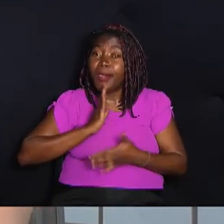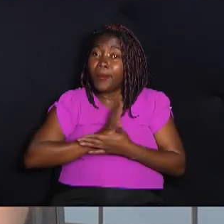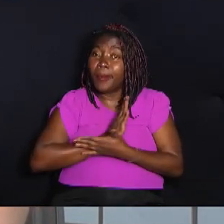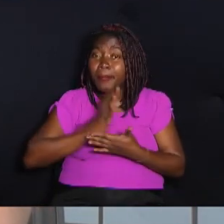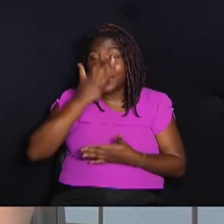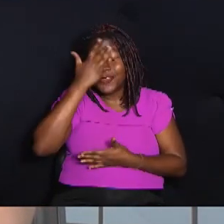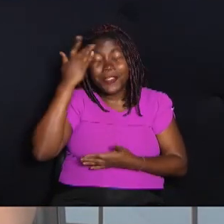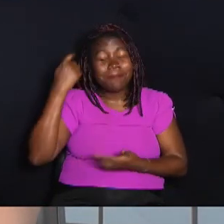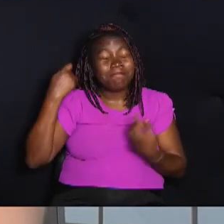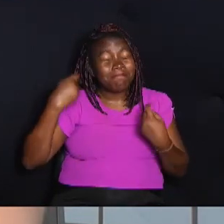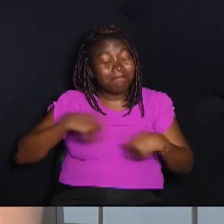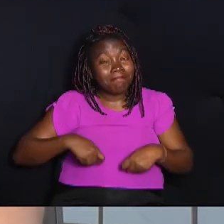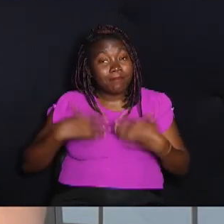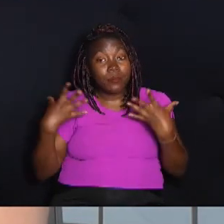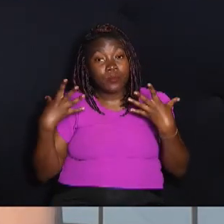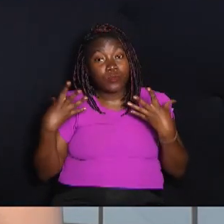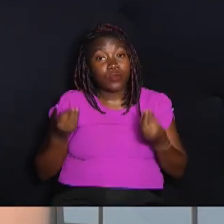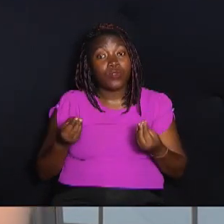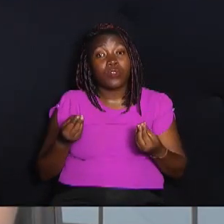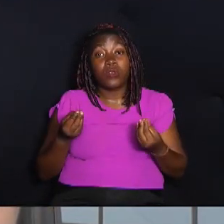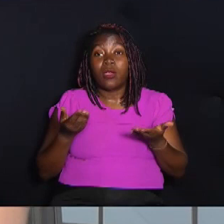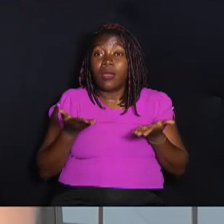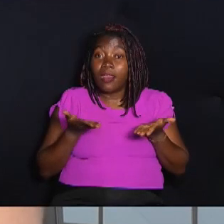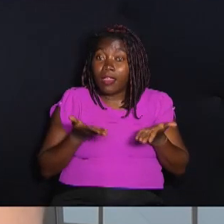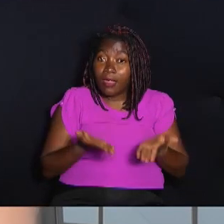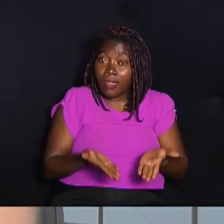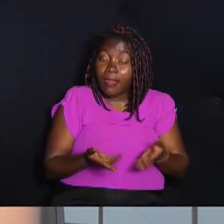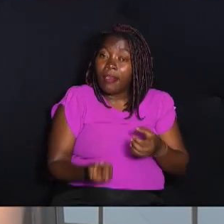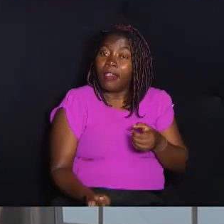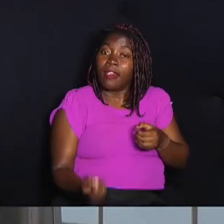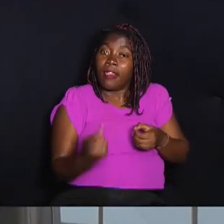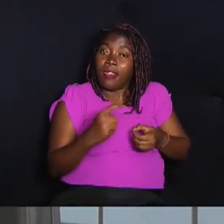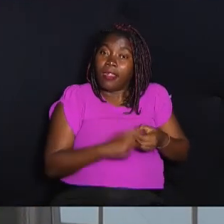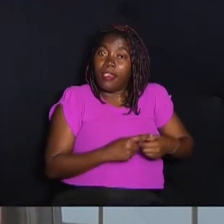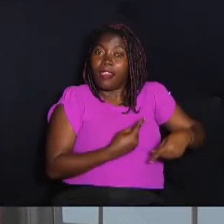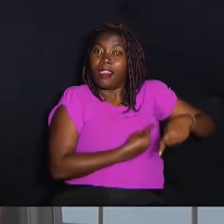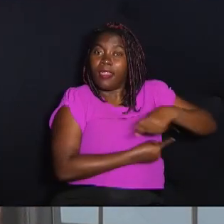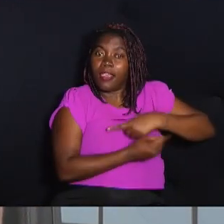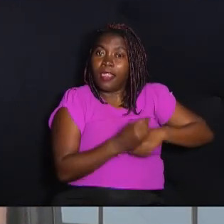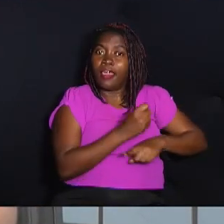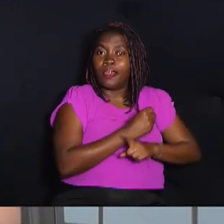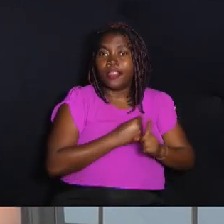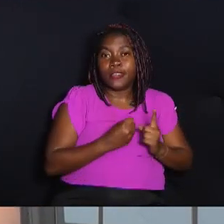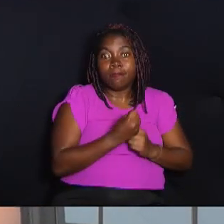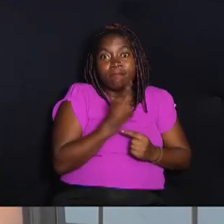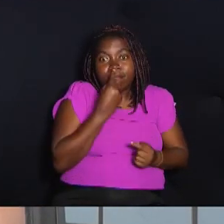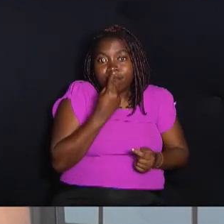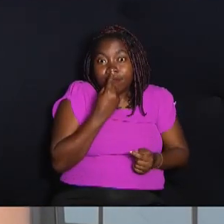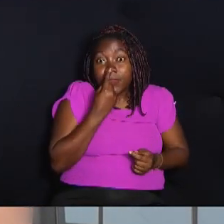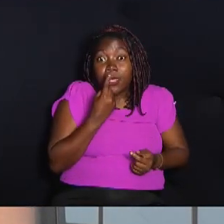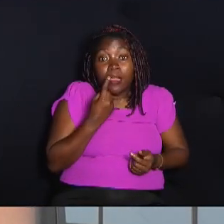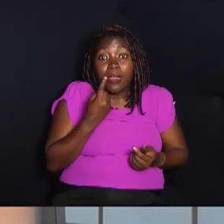precisam muito dessa ressocialização, de um convívio, mas não